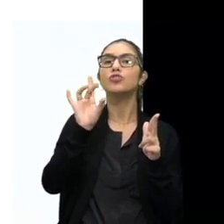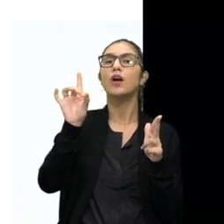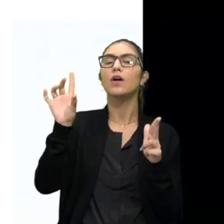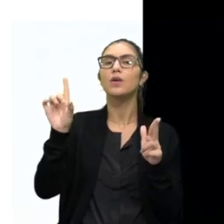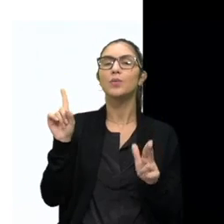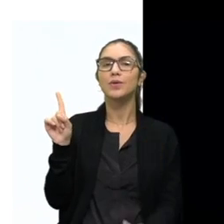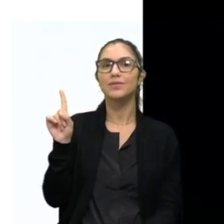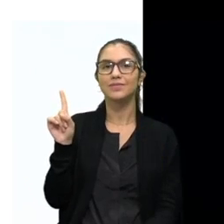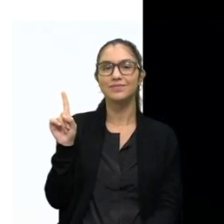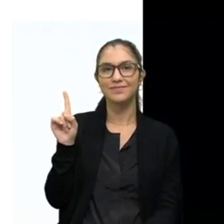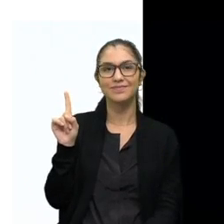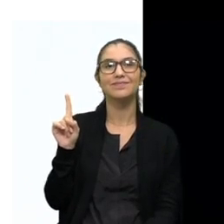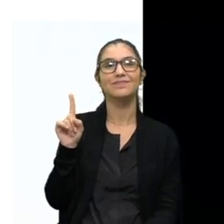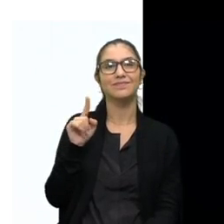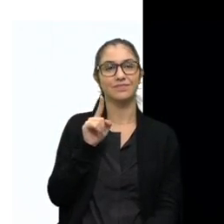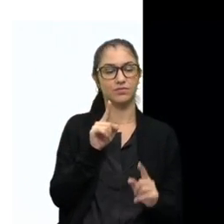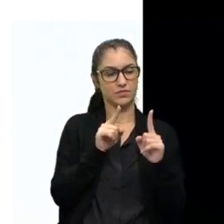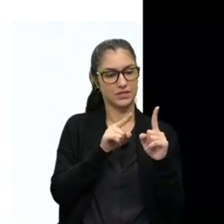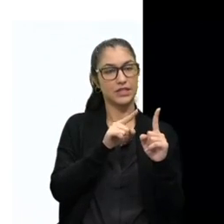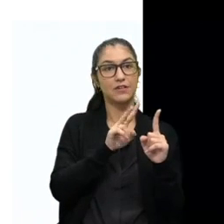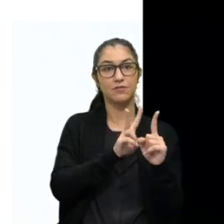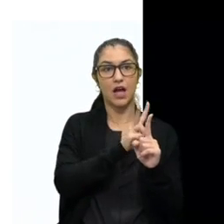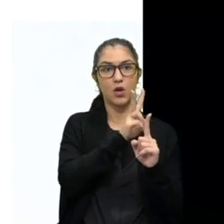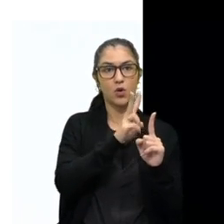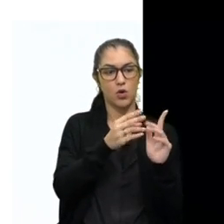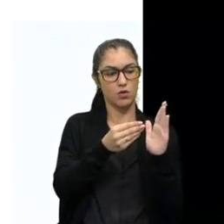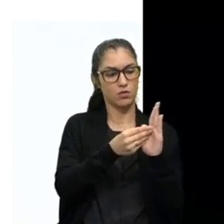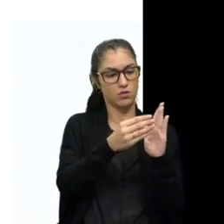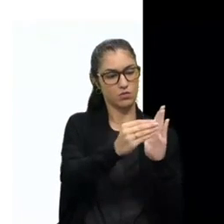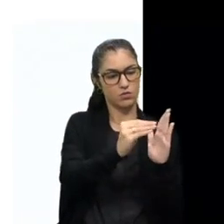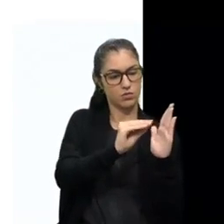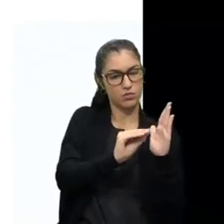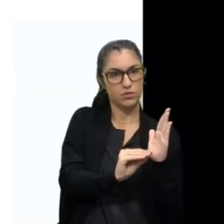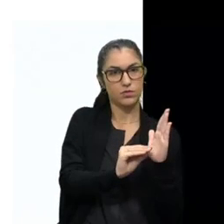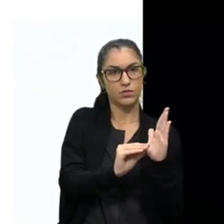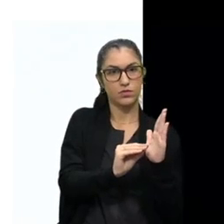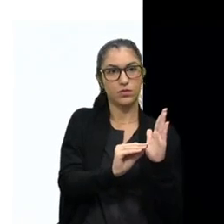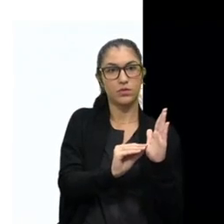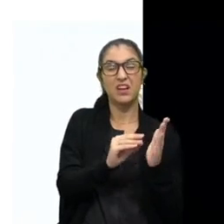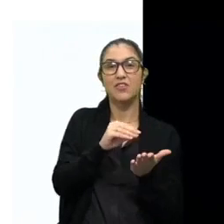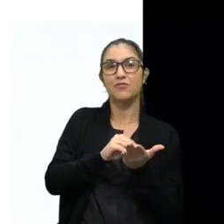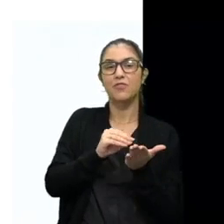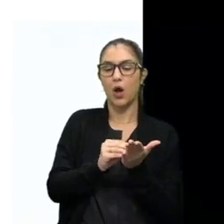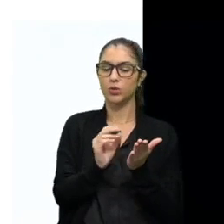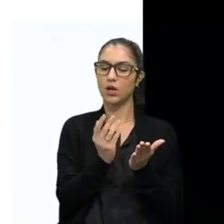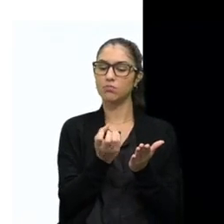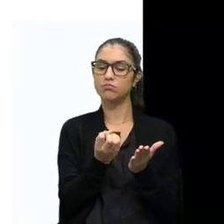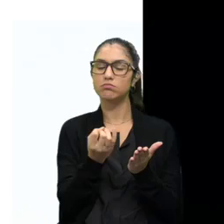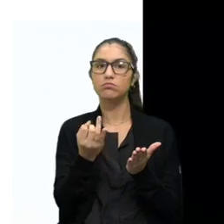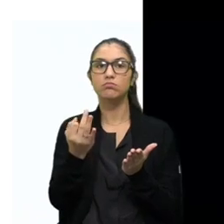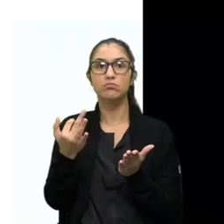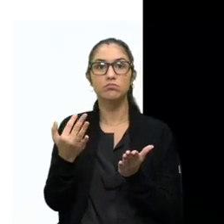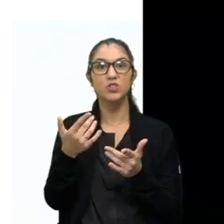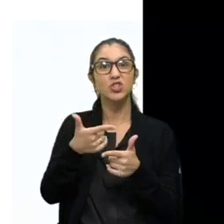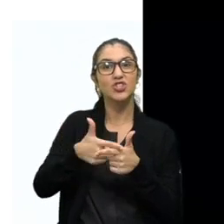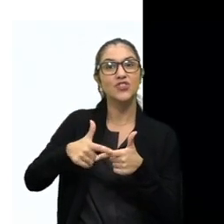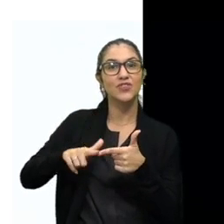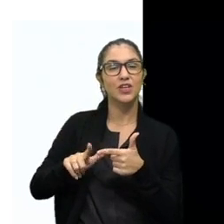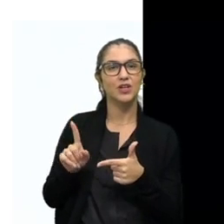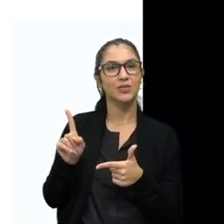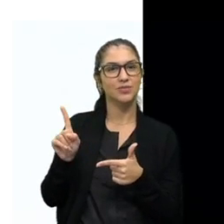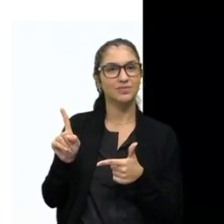uma? Aí, esse valor eu coloco para cá, fica faltando o restante. Eu divido